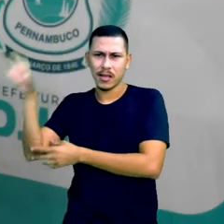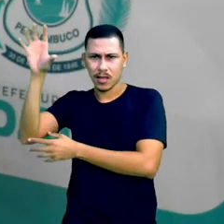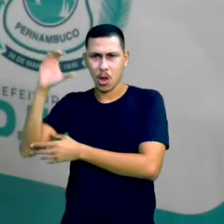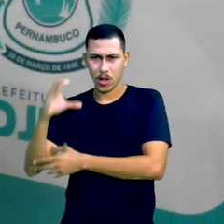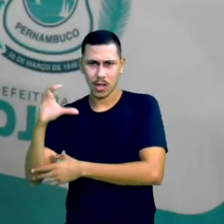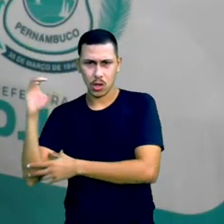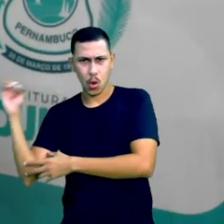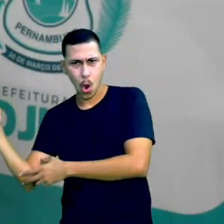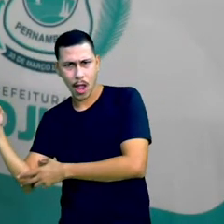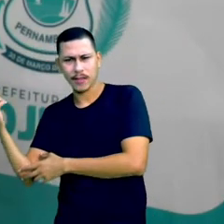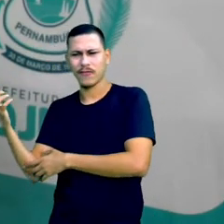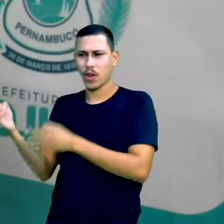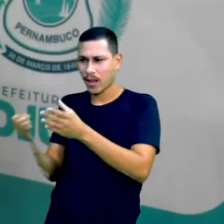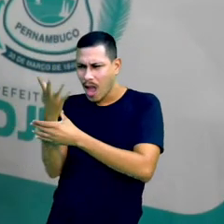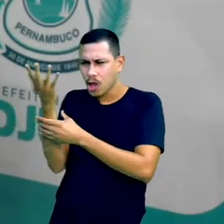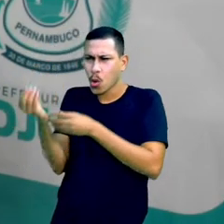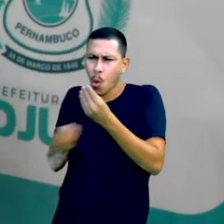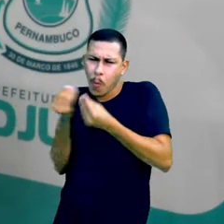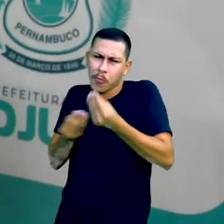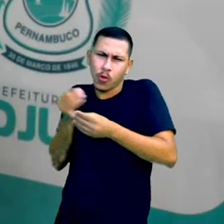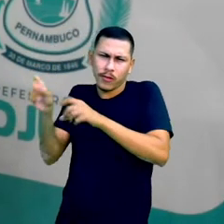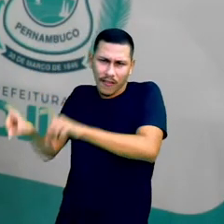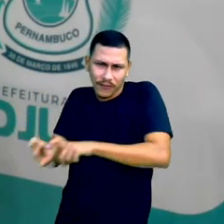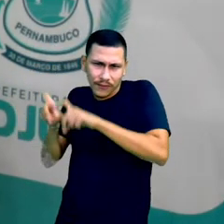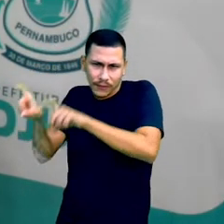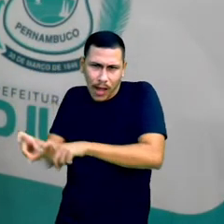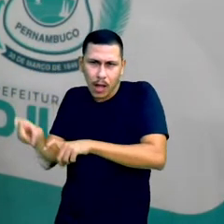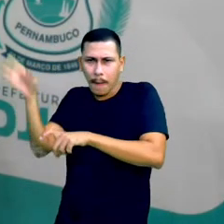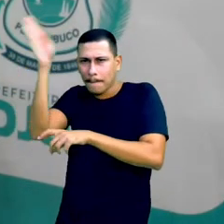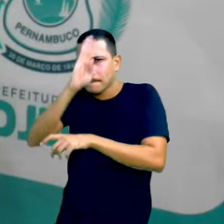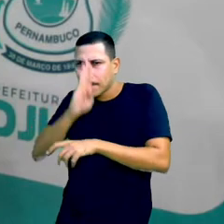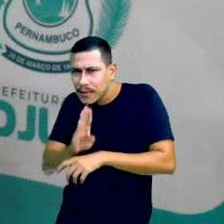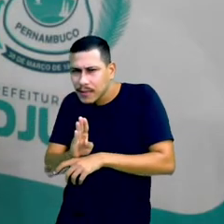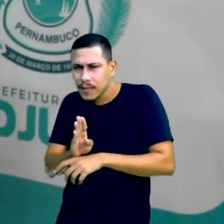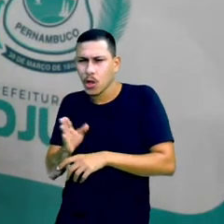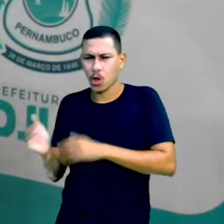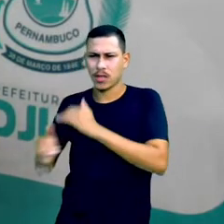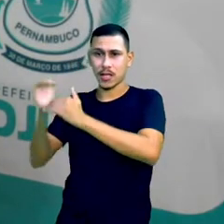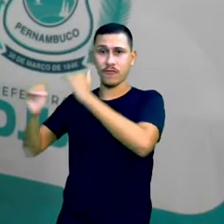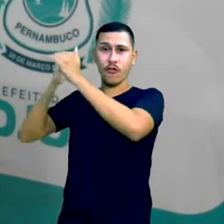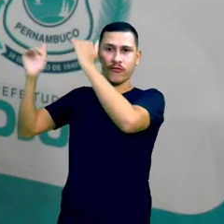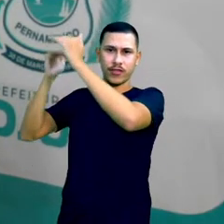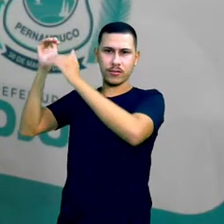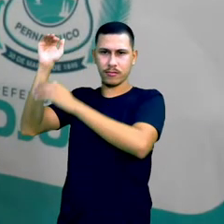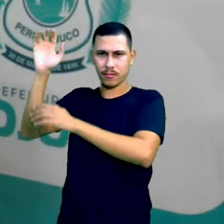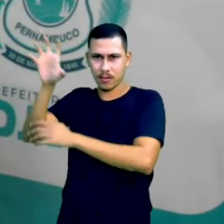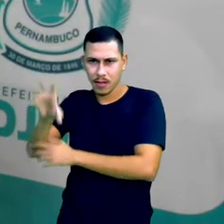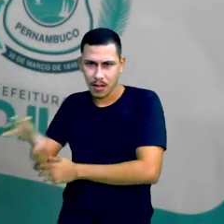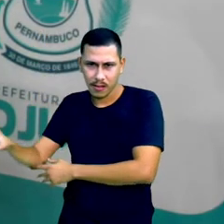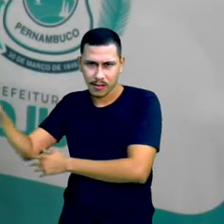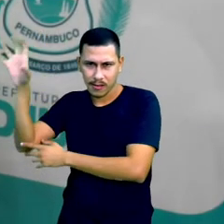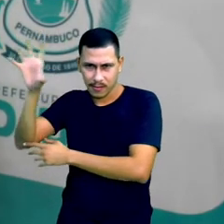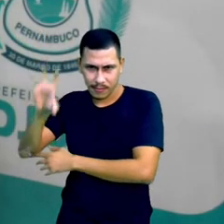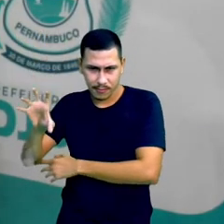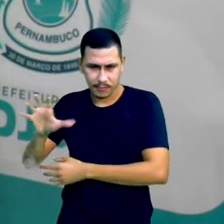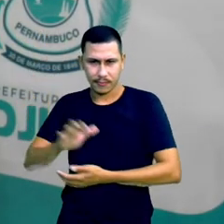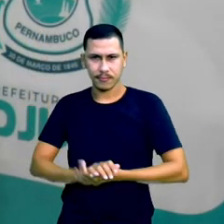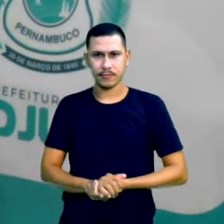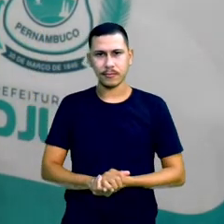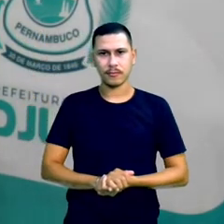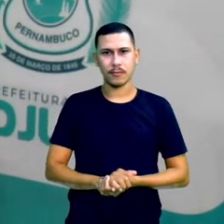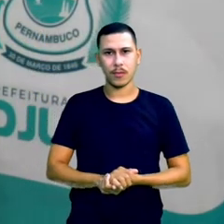fosse uma fazendinha do Brasil, né? O setor mais desenvolvido da região. O